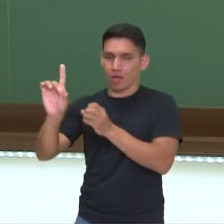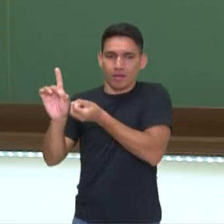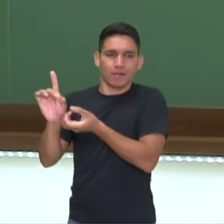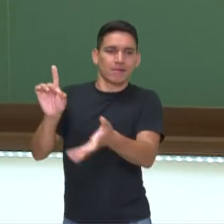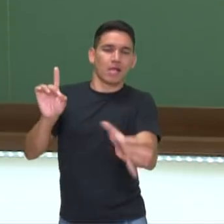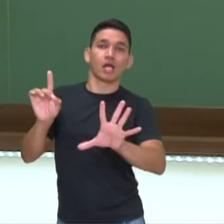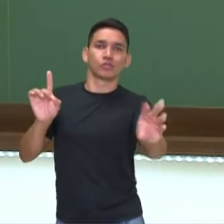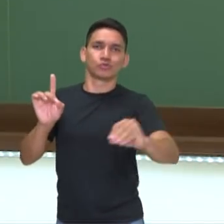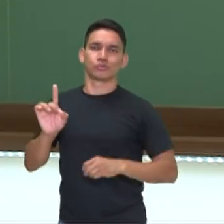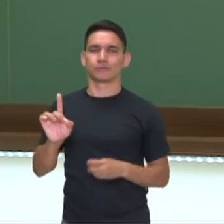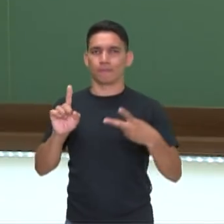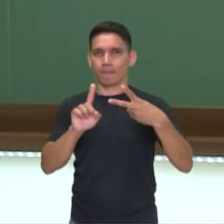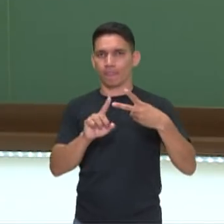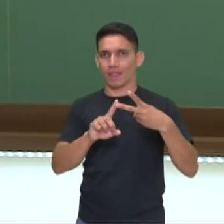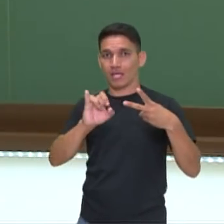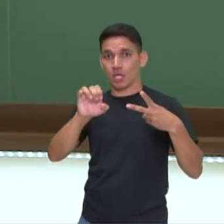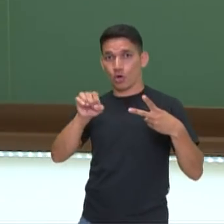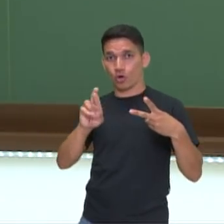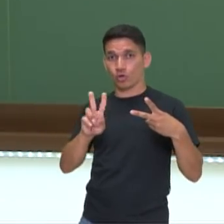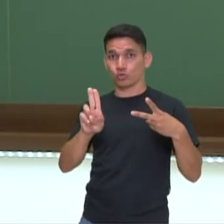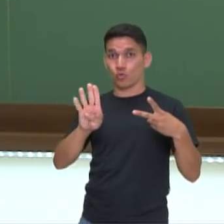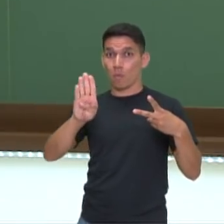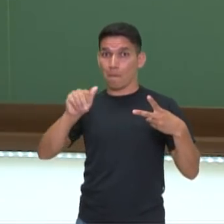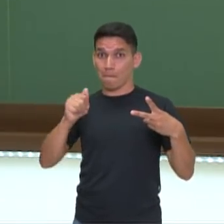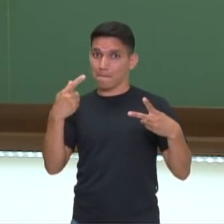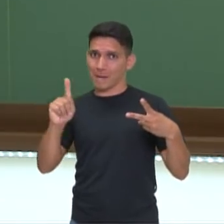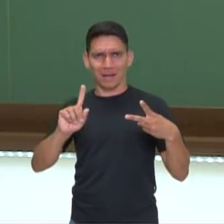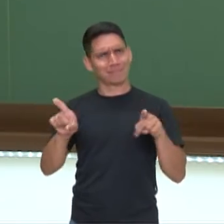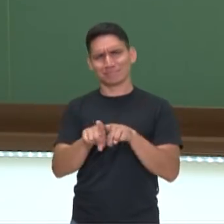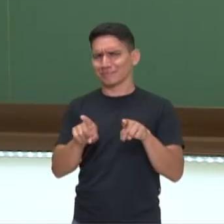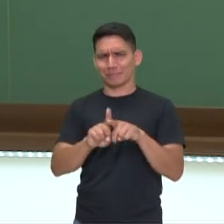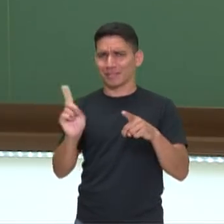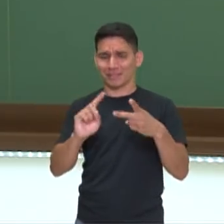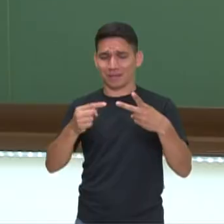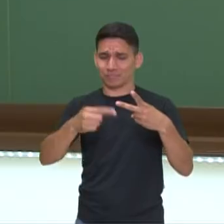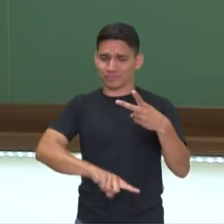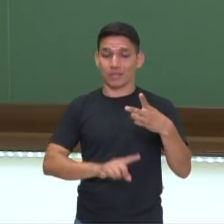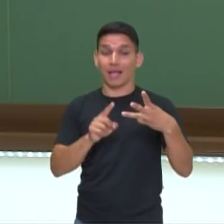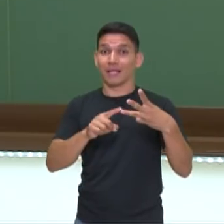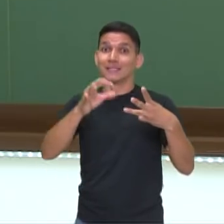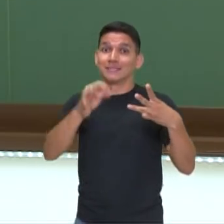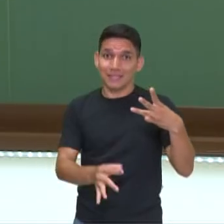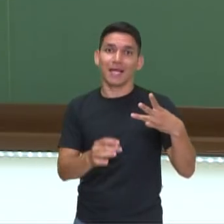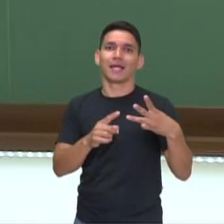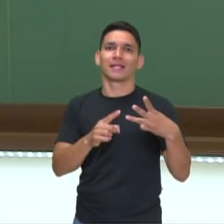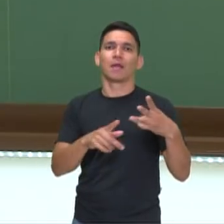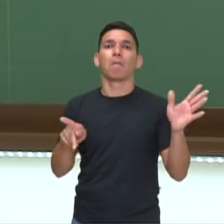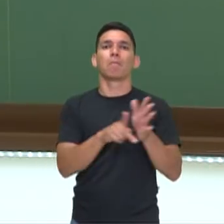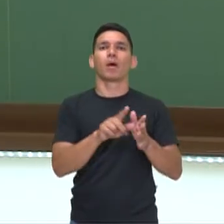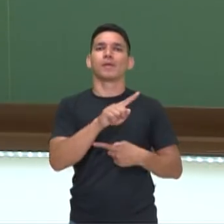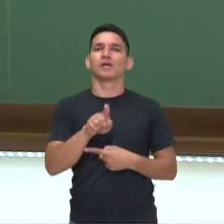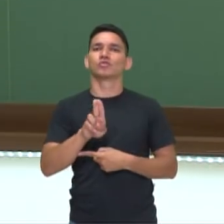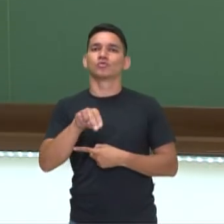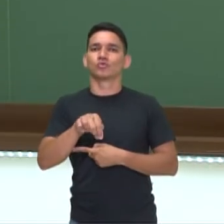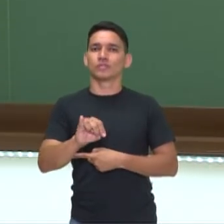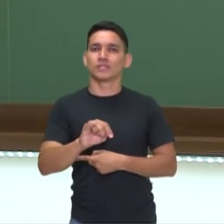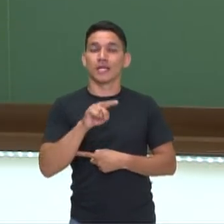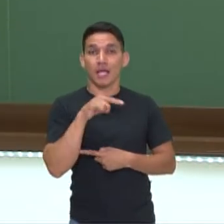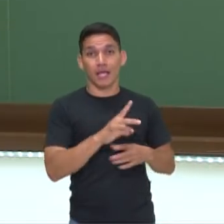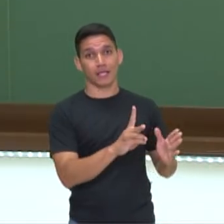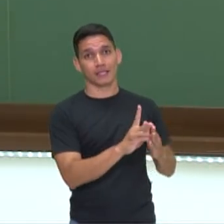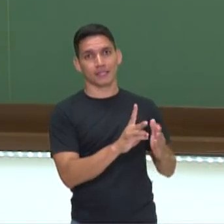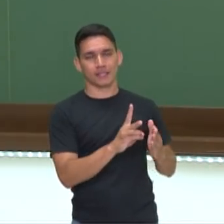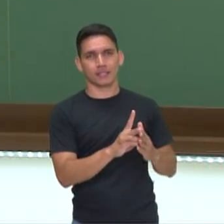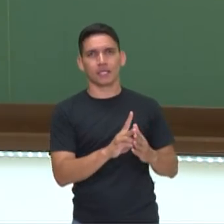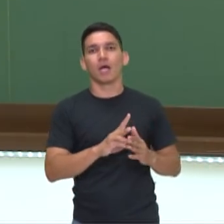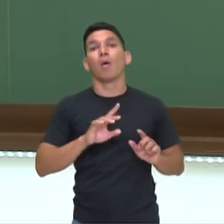Na mitologia Yorubá, também não. Logo, a resposta correta é a letra C, na mitologia indígena, Zuni. E não apenas na Zuni,